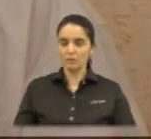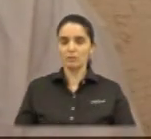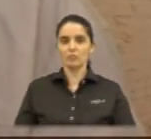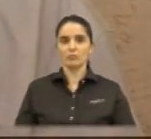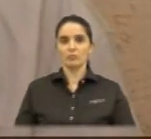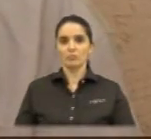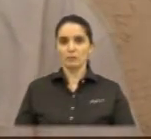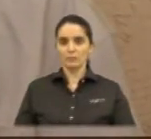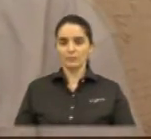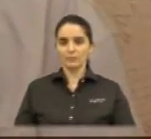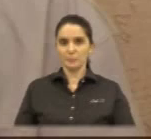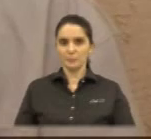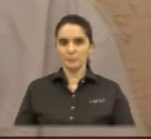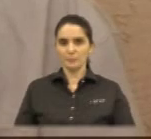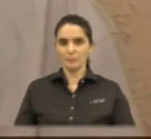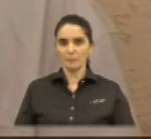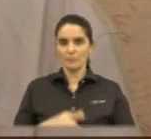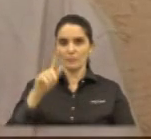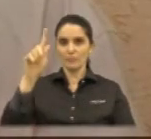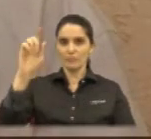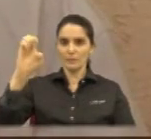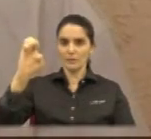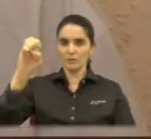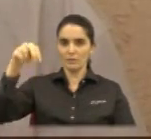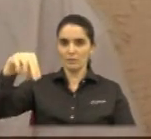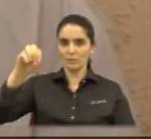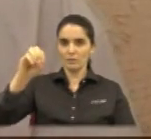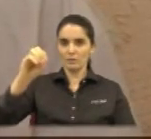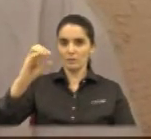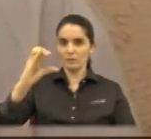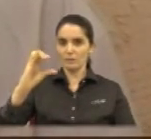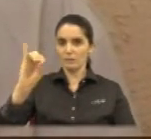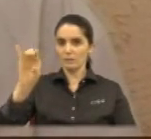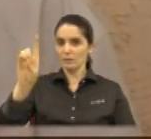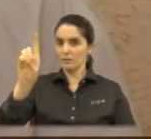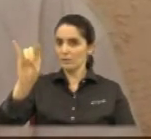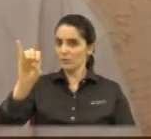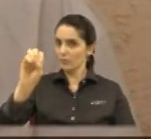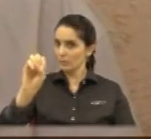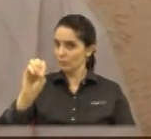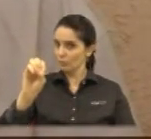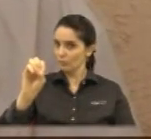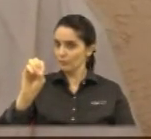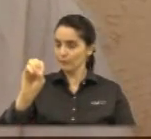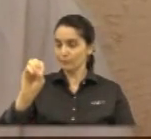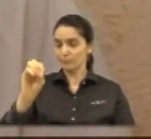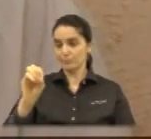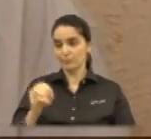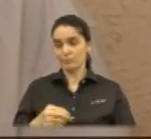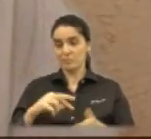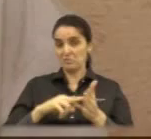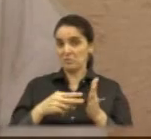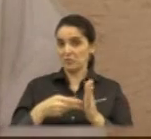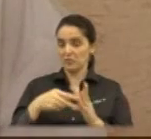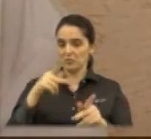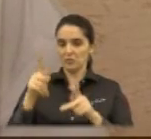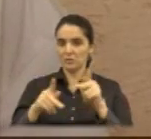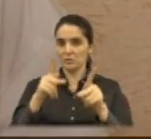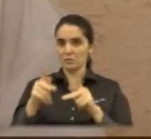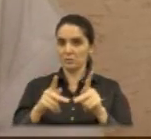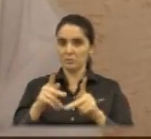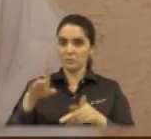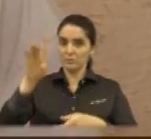que causam esse genocídio são considerados povos de Deus, né? Então,